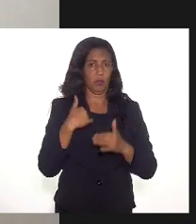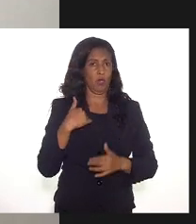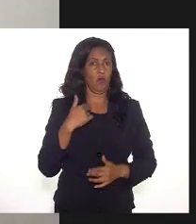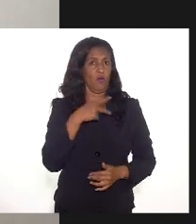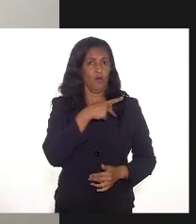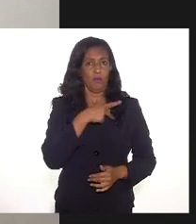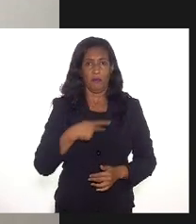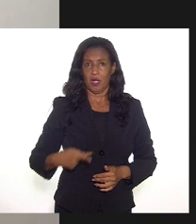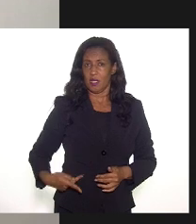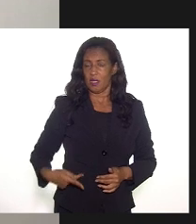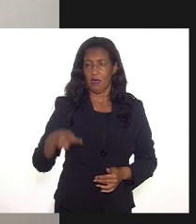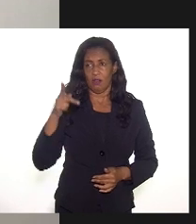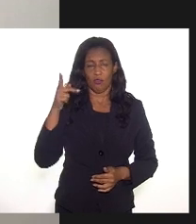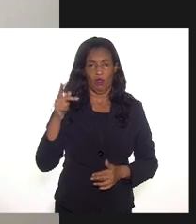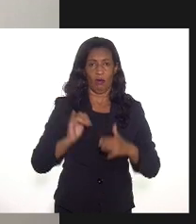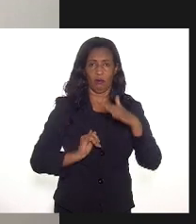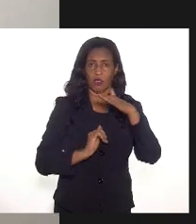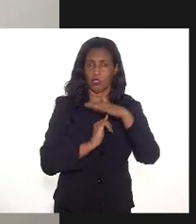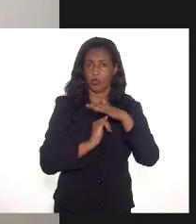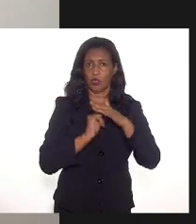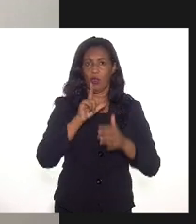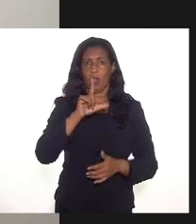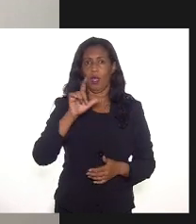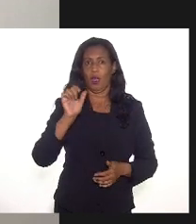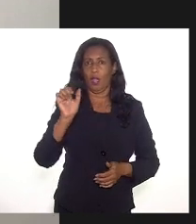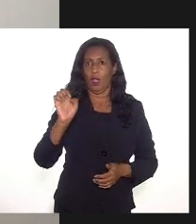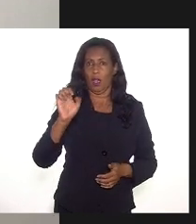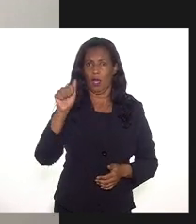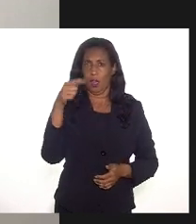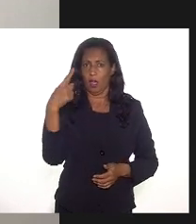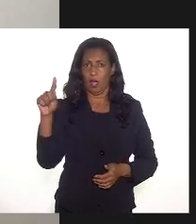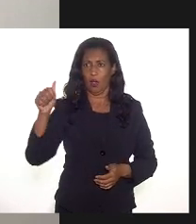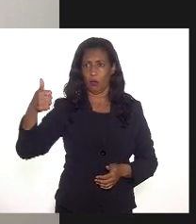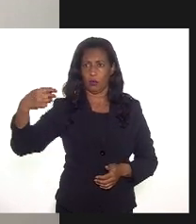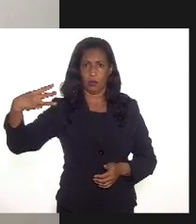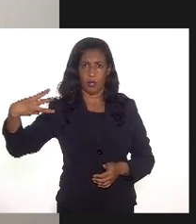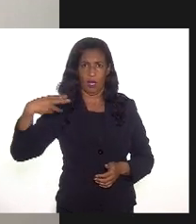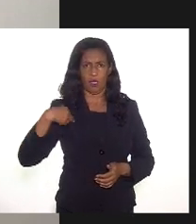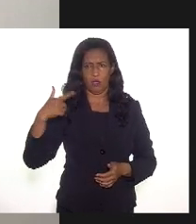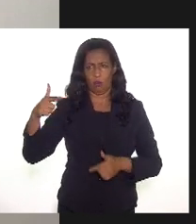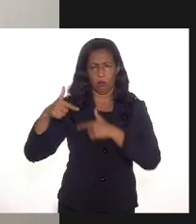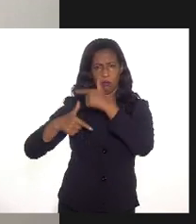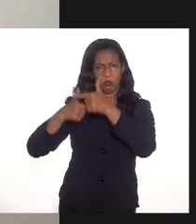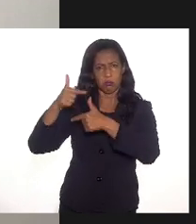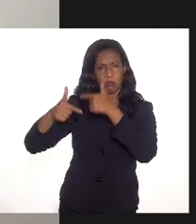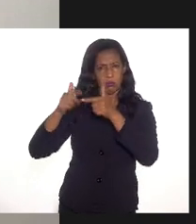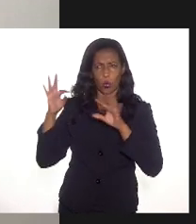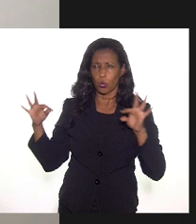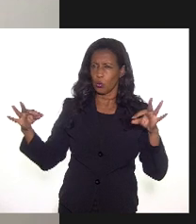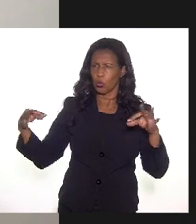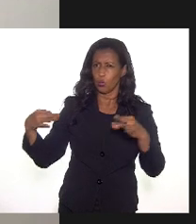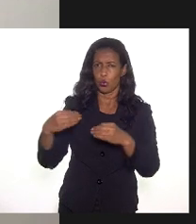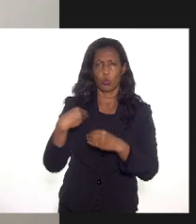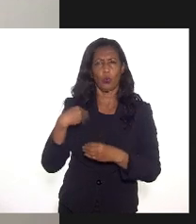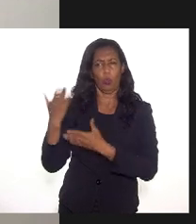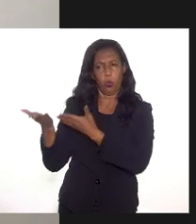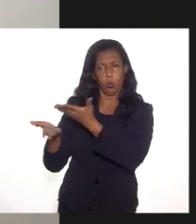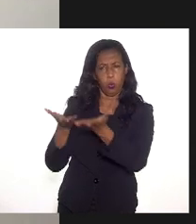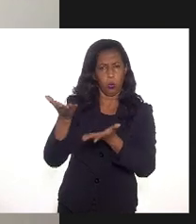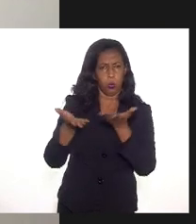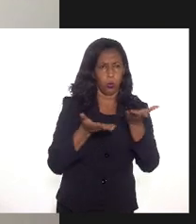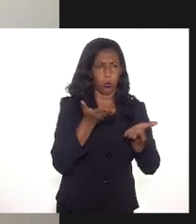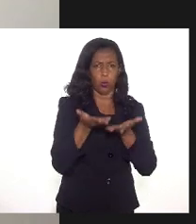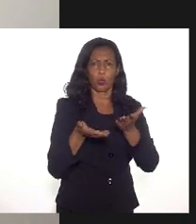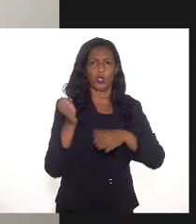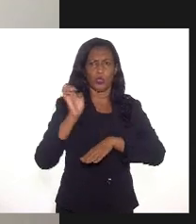presidente daquela instituição que pôde, no curto período em que eu lá estive, atender toda a população do estado do Rio de Janeiro